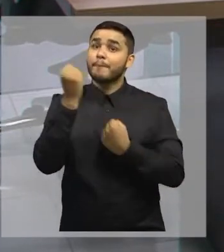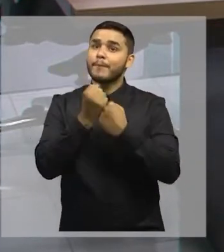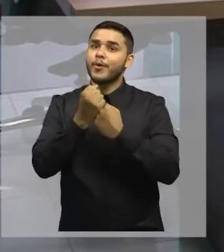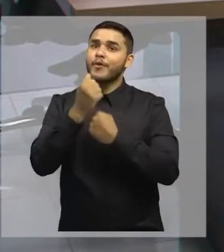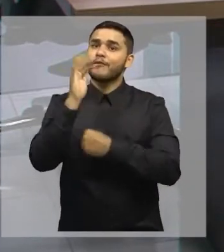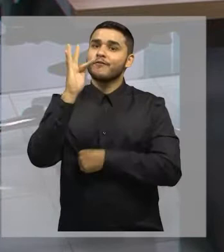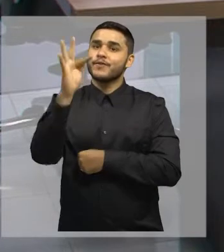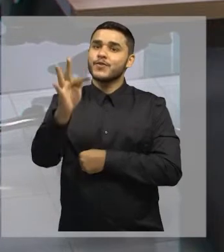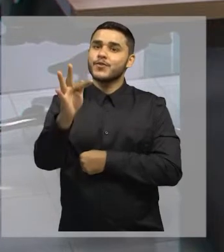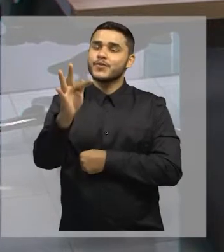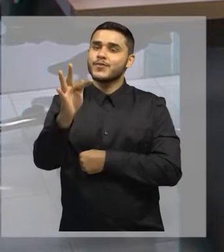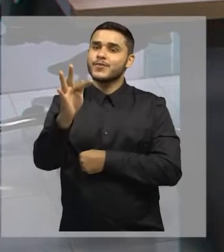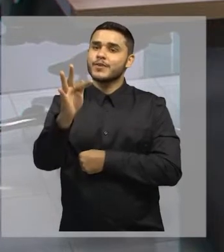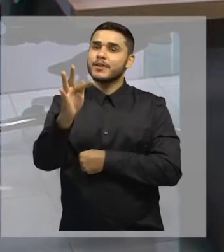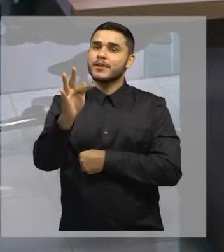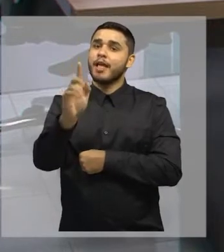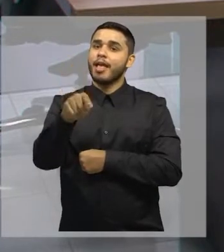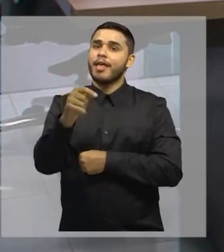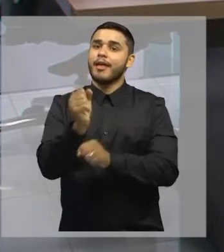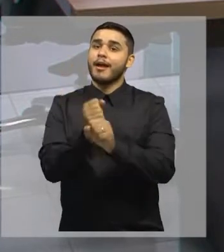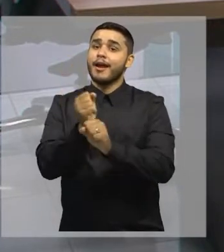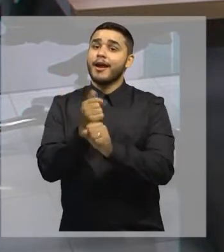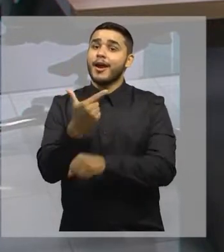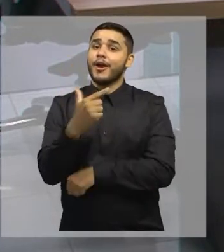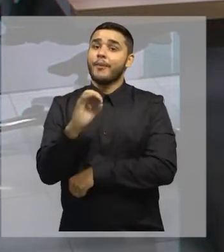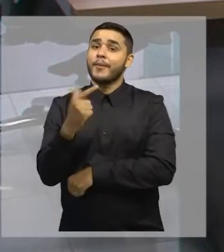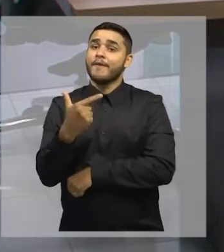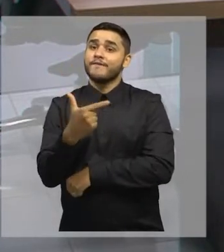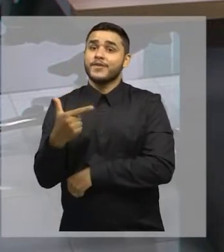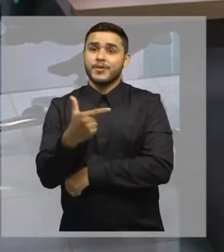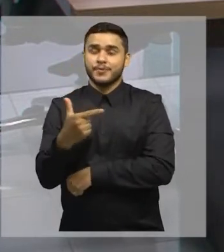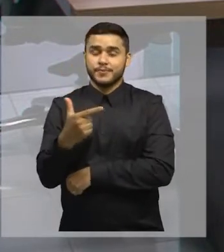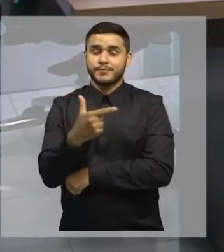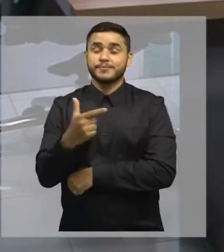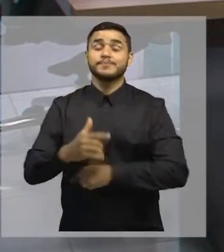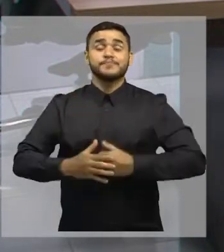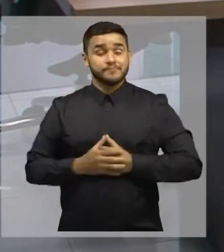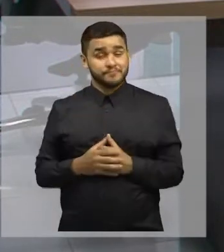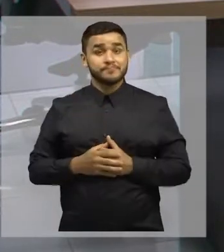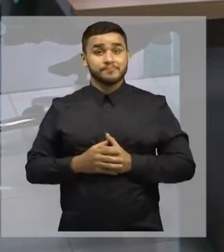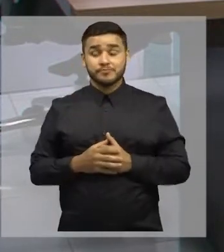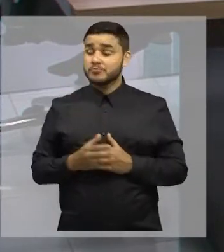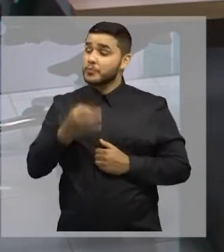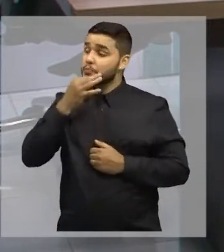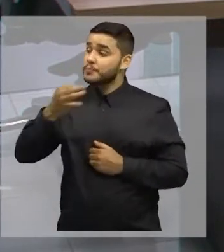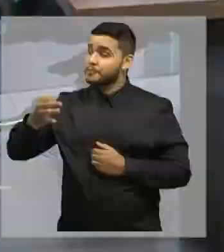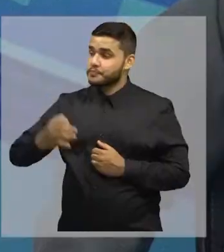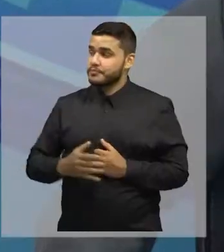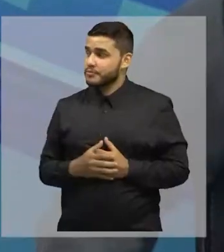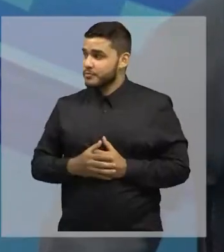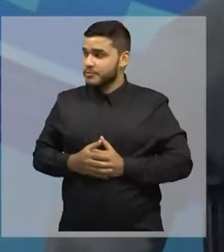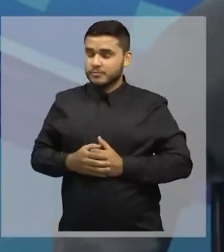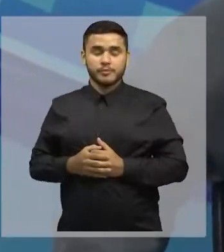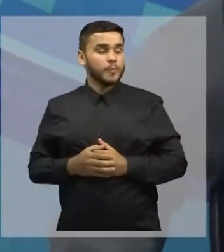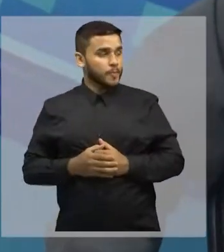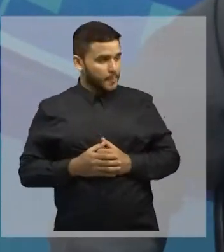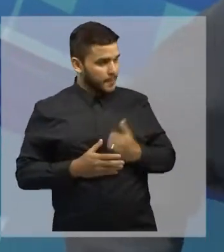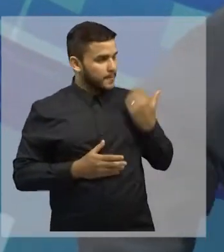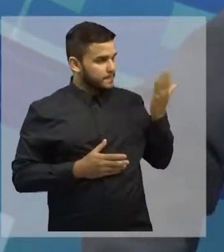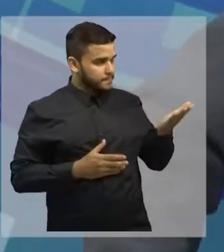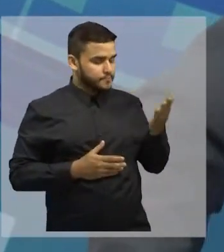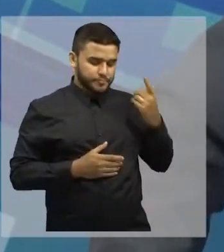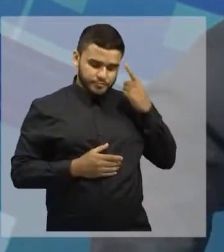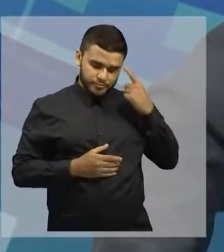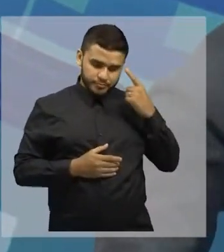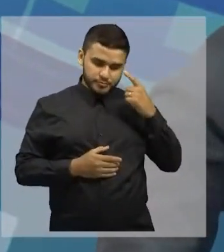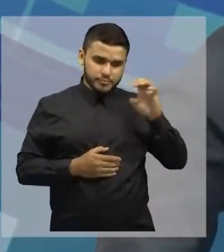as intervenções urbanas do saudoso prefeito nosso, como é que você falou? Juracy Magalhães. Juracy, que conseguiu